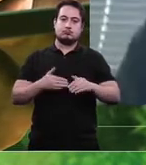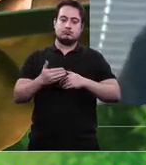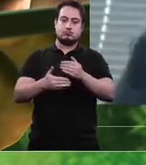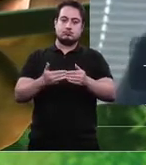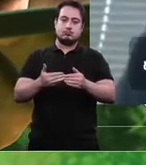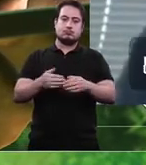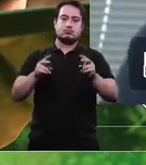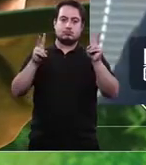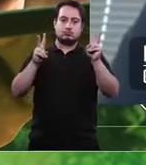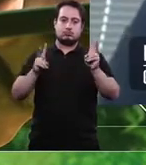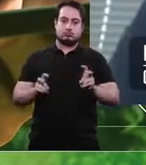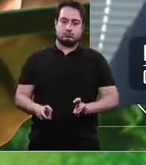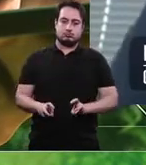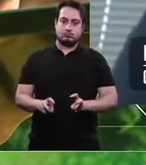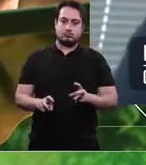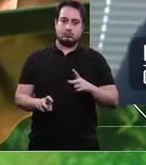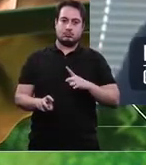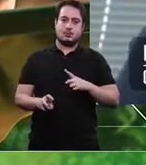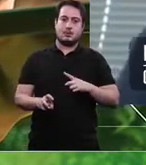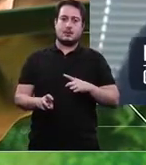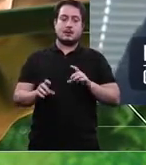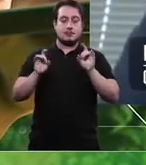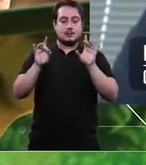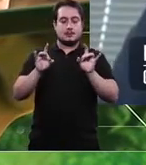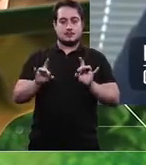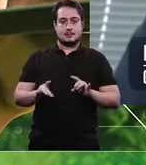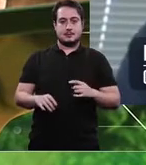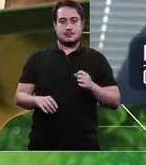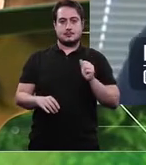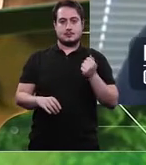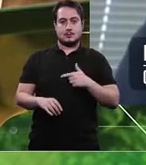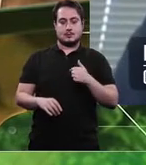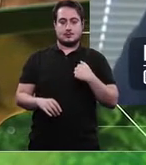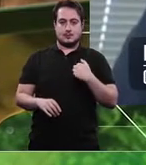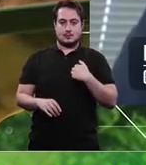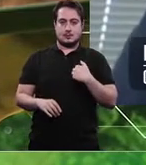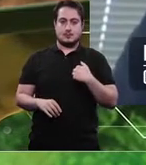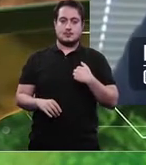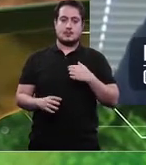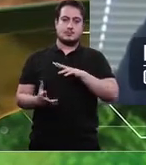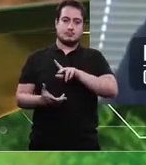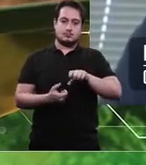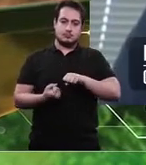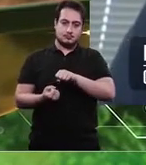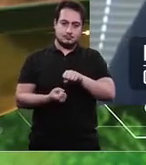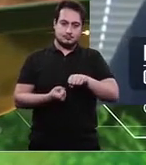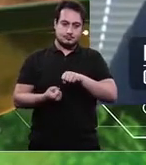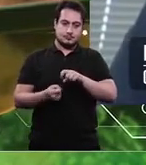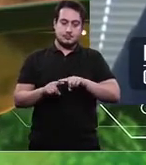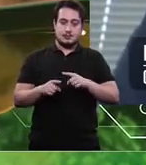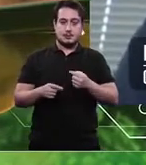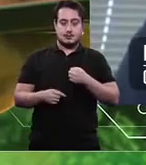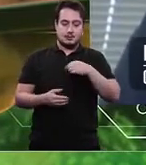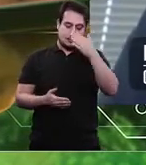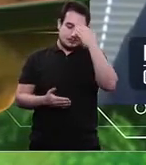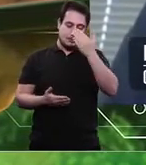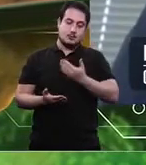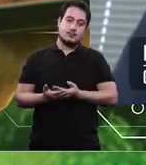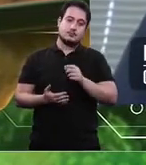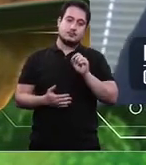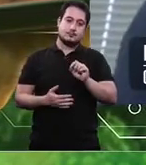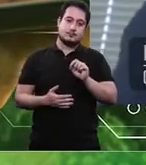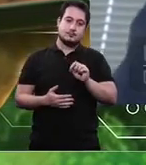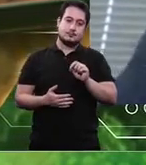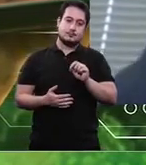com esse tema, ele é mais especialista do que eu nesses temas de sustentabilidade. Mas eu acredito o seguinte, você